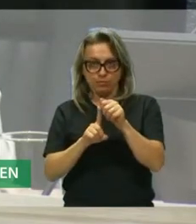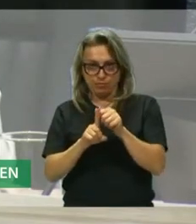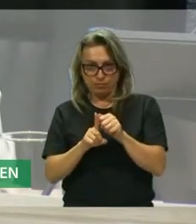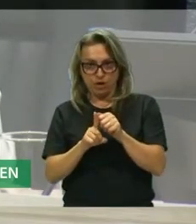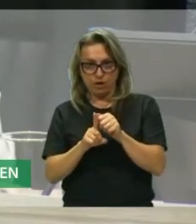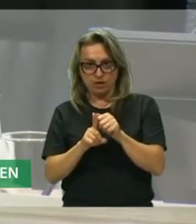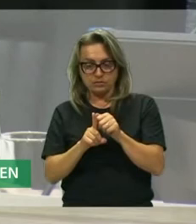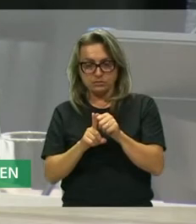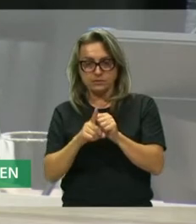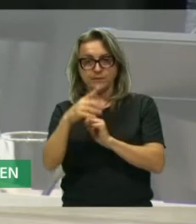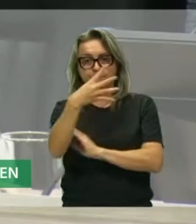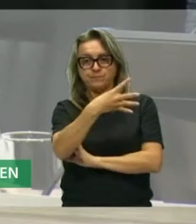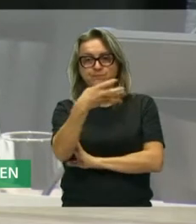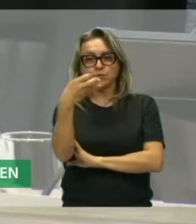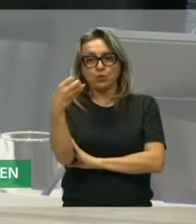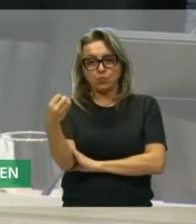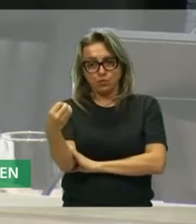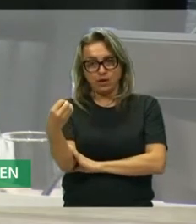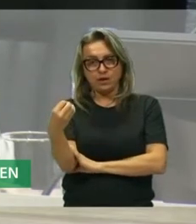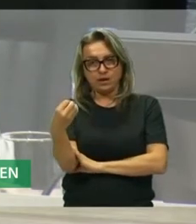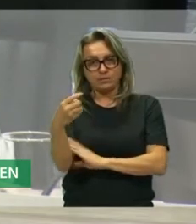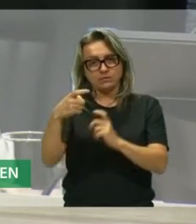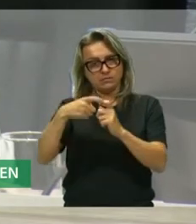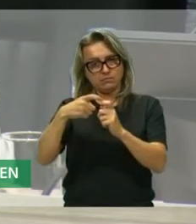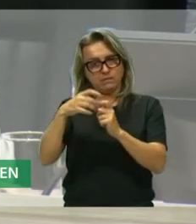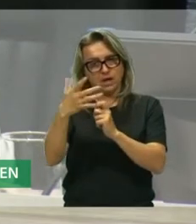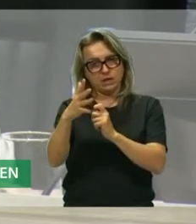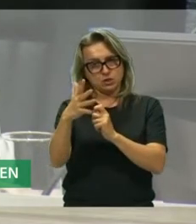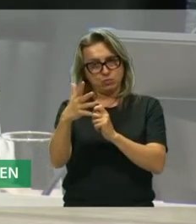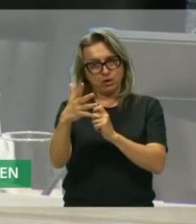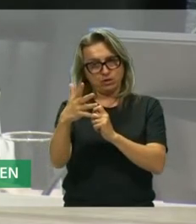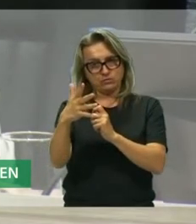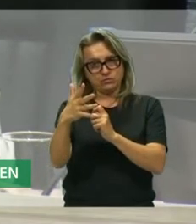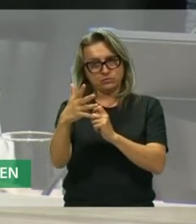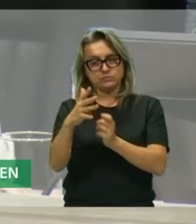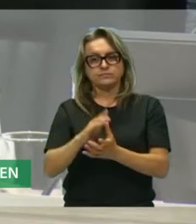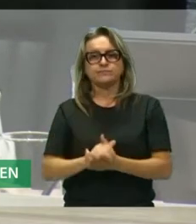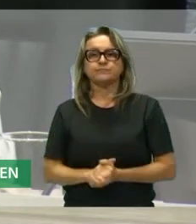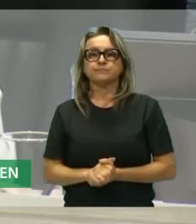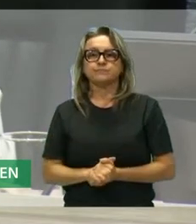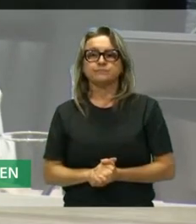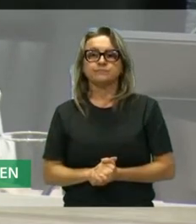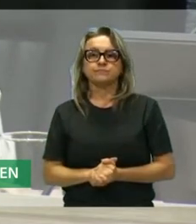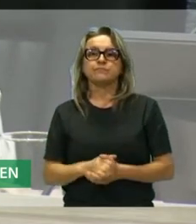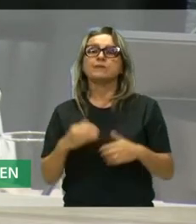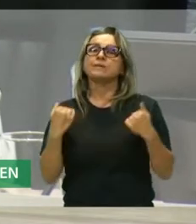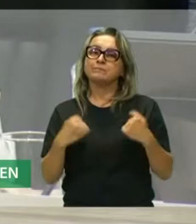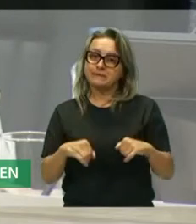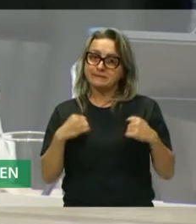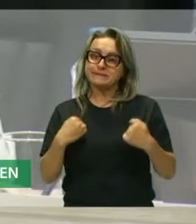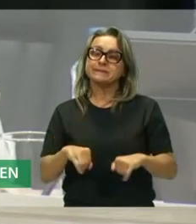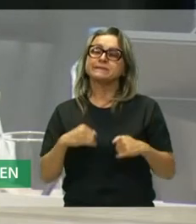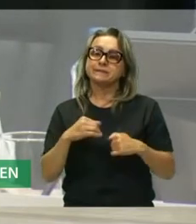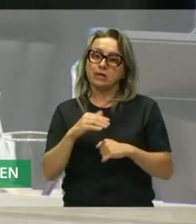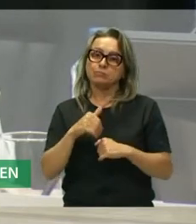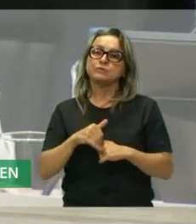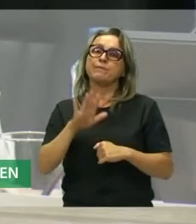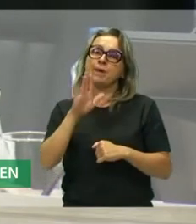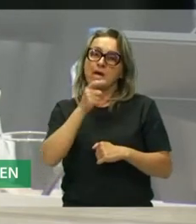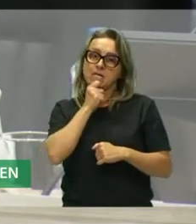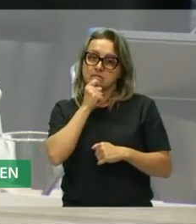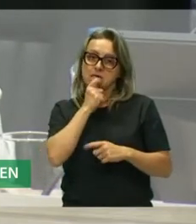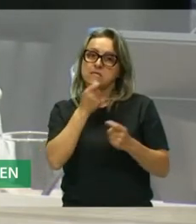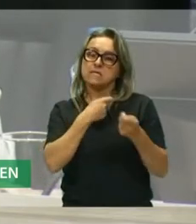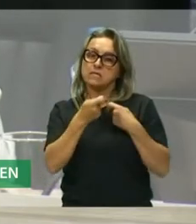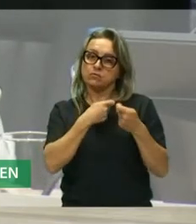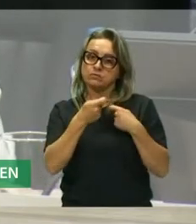para os 40 residentes, mais ou menos. Infelizmente, nós precisamos avançar em negociação com o Ministério da Saúde